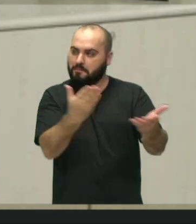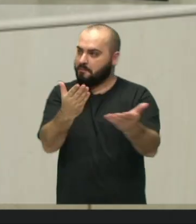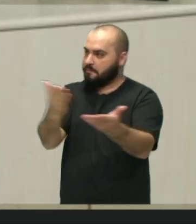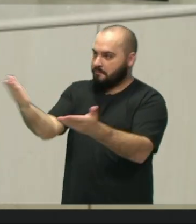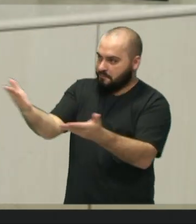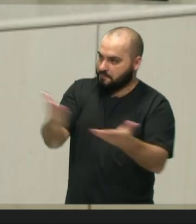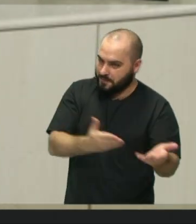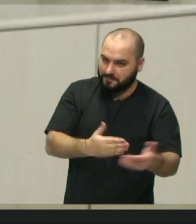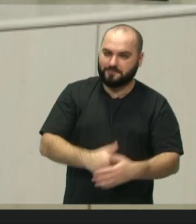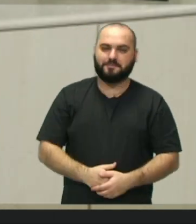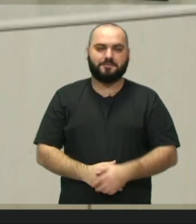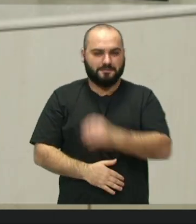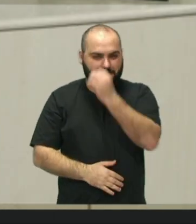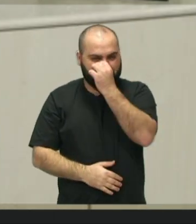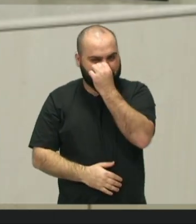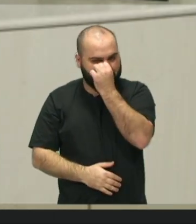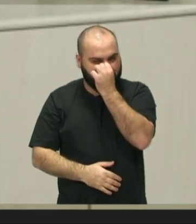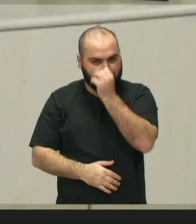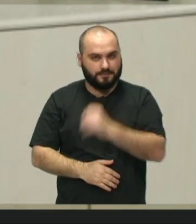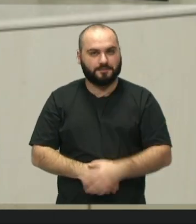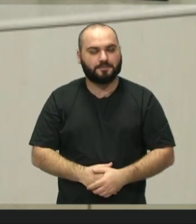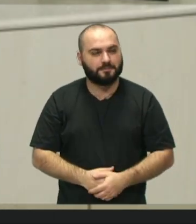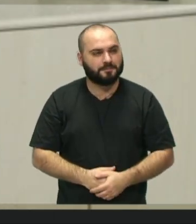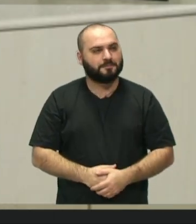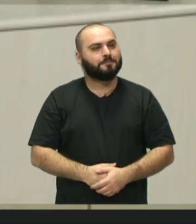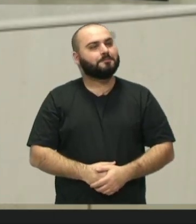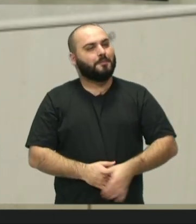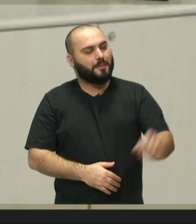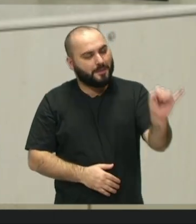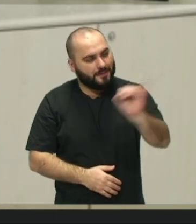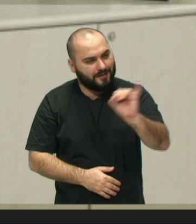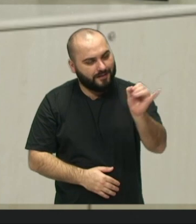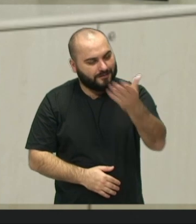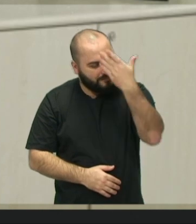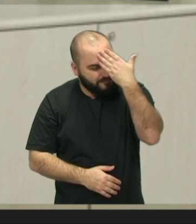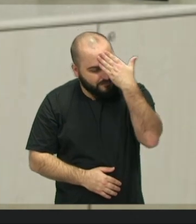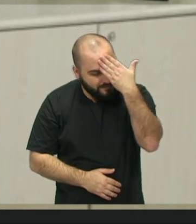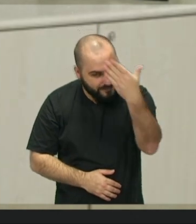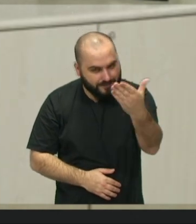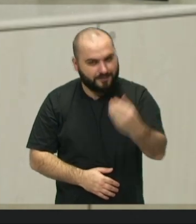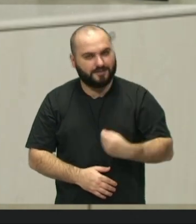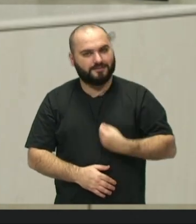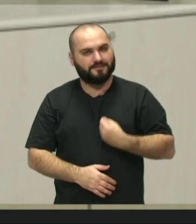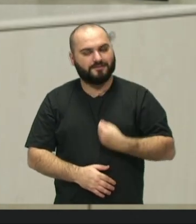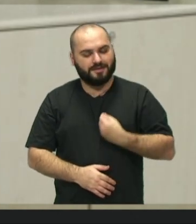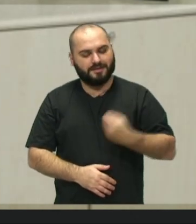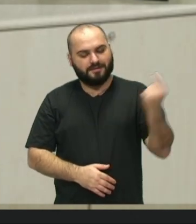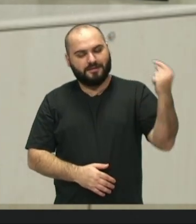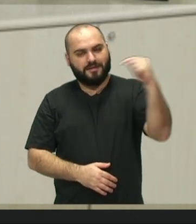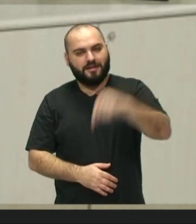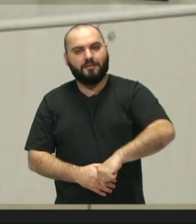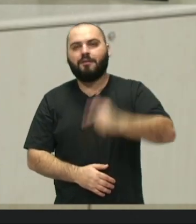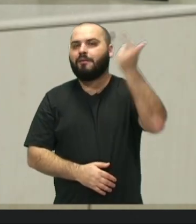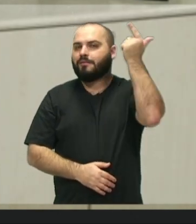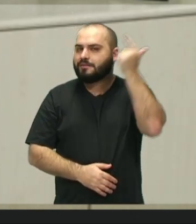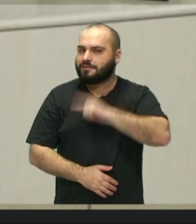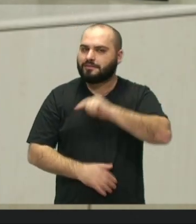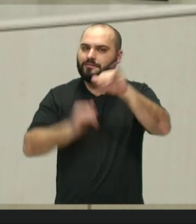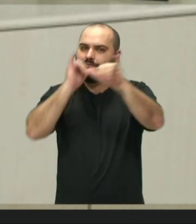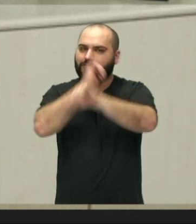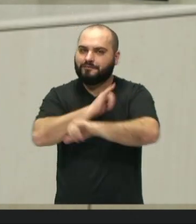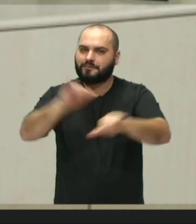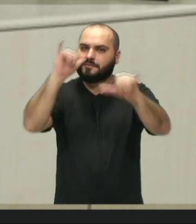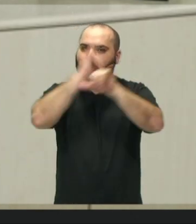Elis. Desde já agradeço o deferimento desse espaço, oportunidade ímpar que nós temos para trazer informações de utilidade